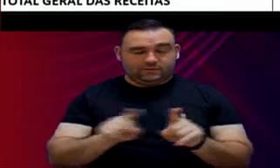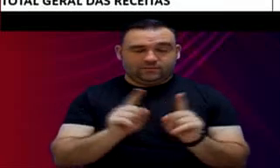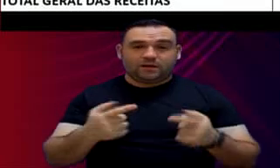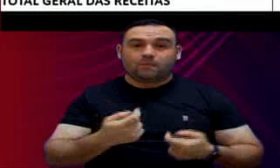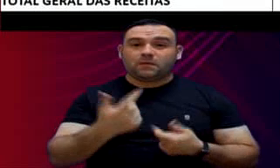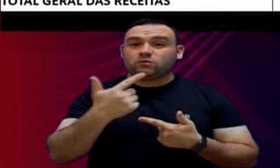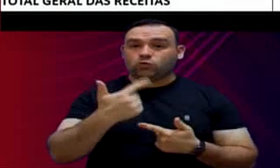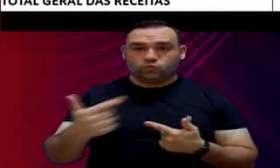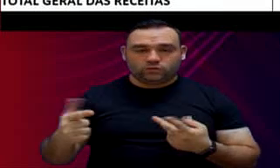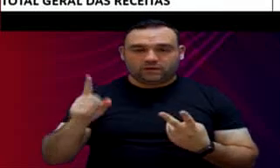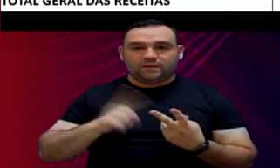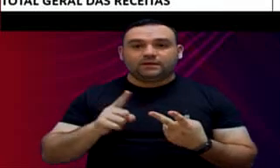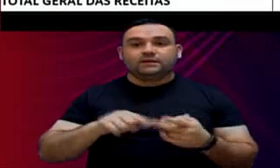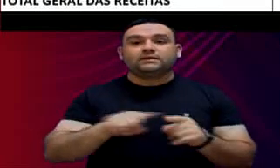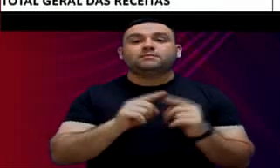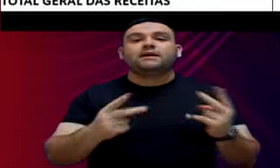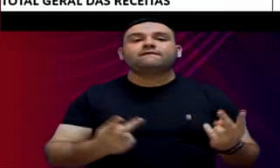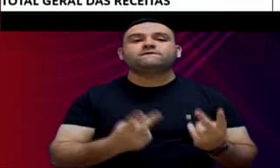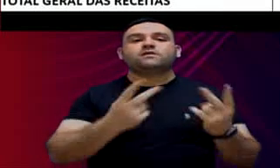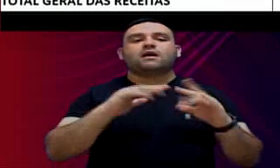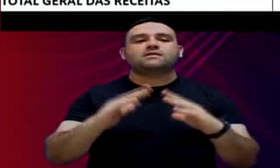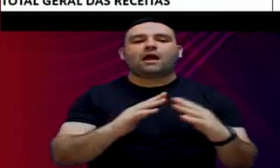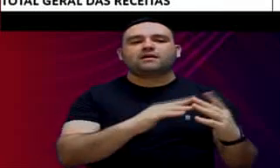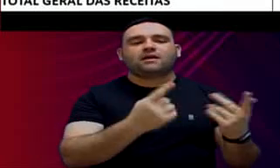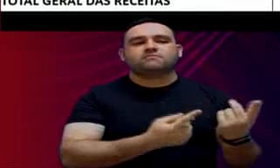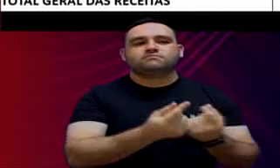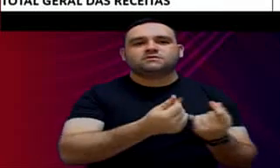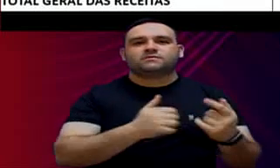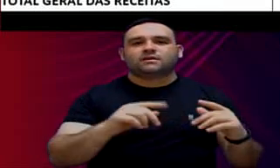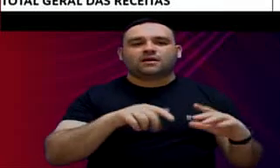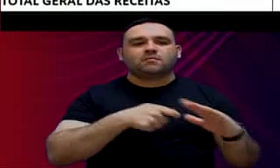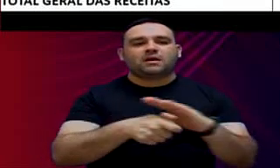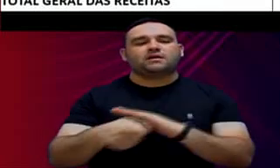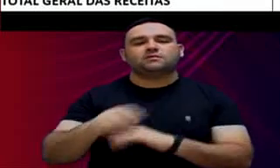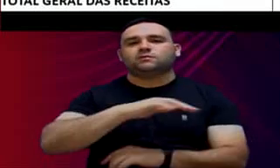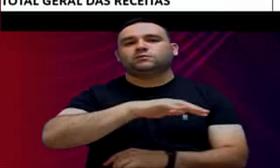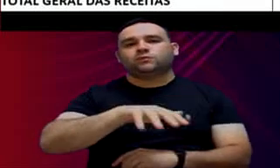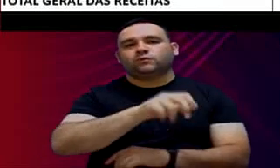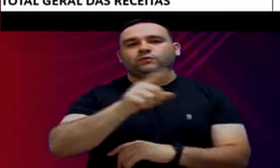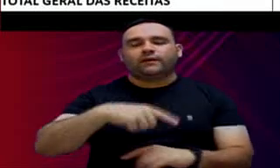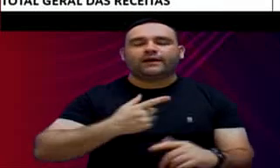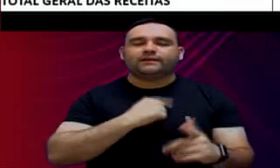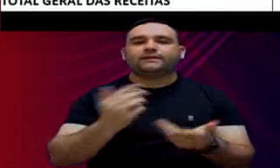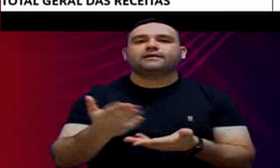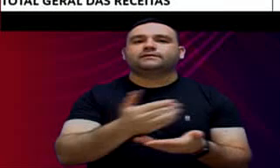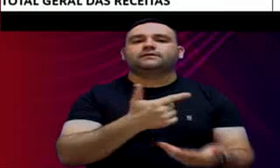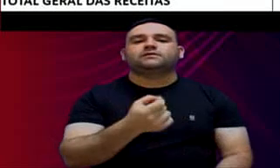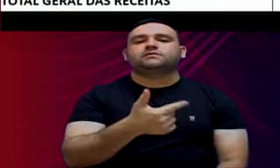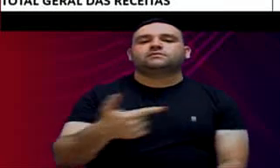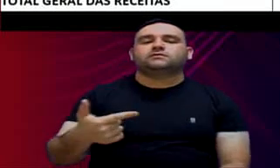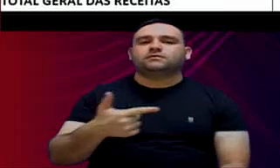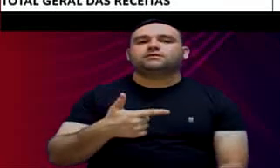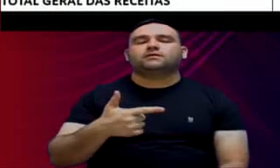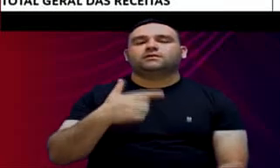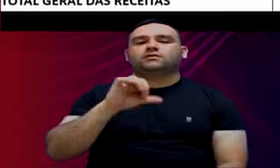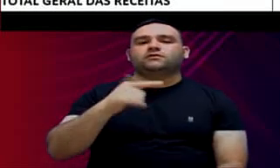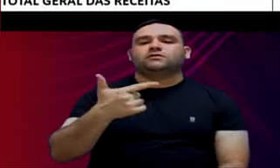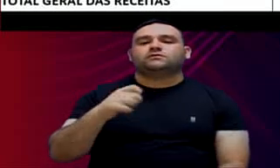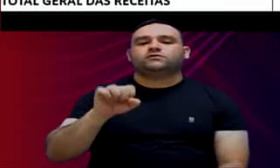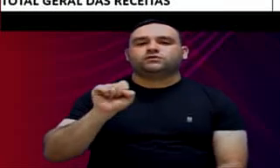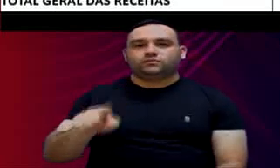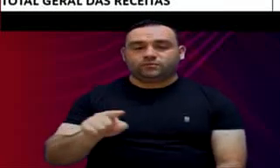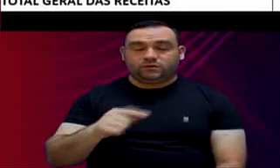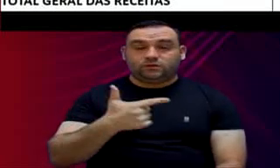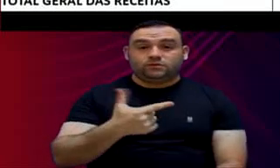patrimonial não há receita de valores mobiliários que são os rendimentos em nossas aplicações arrecadar em 2022 rendimentos 928